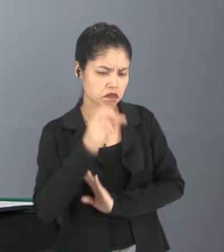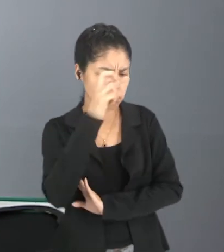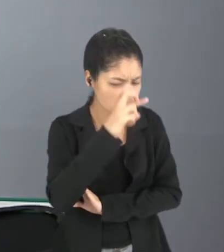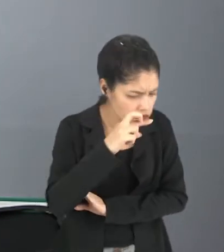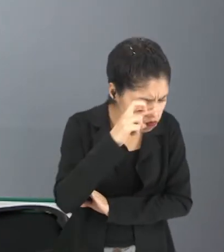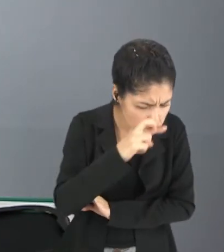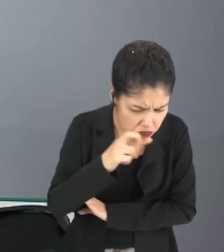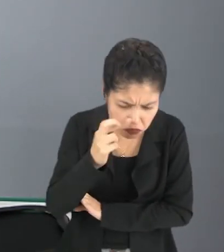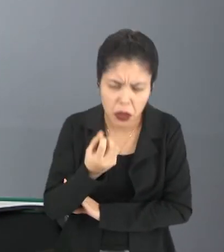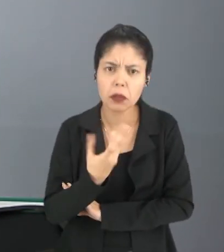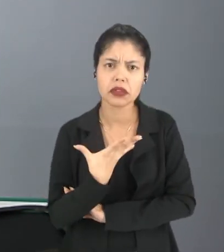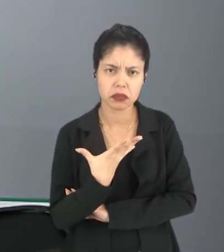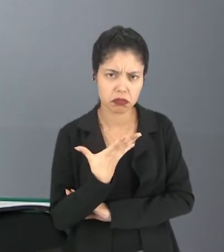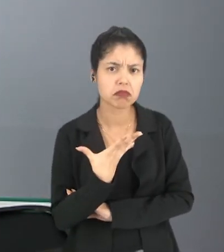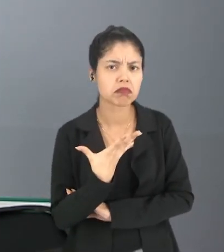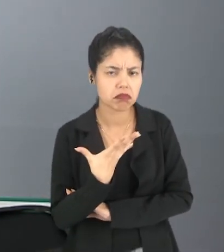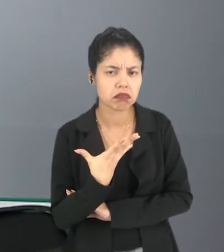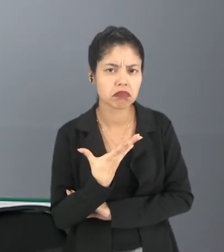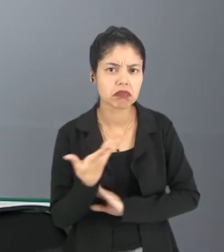analisando bem.